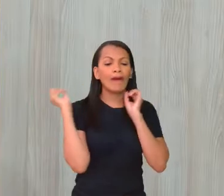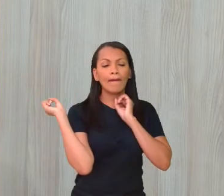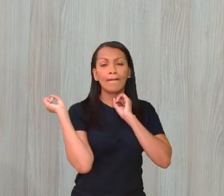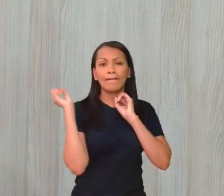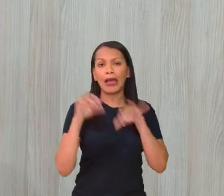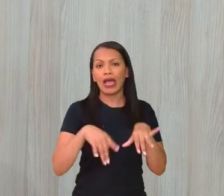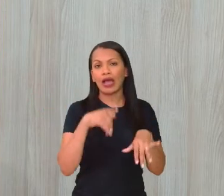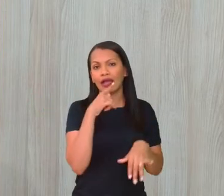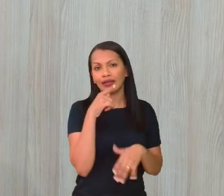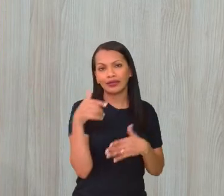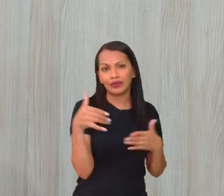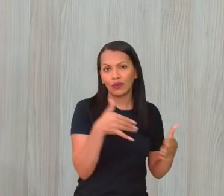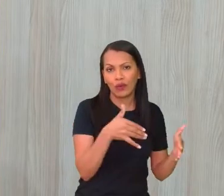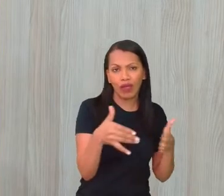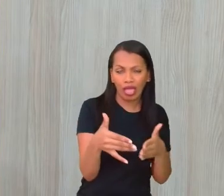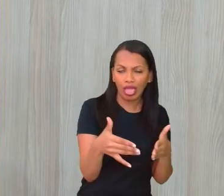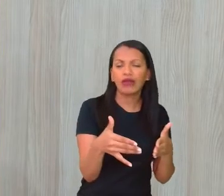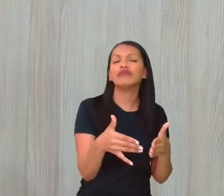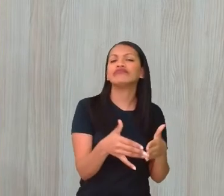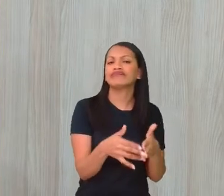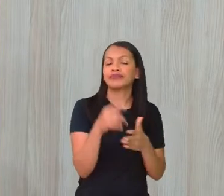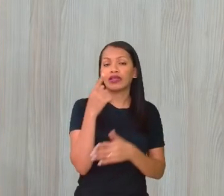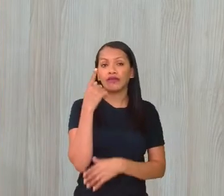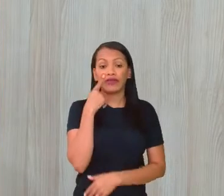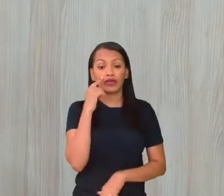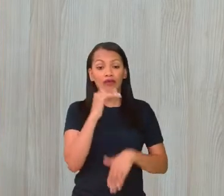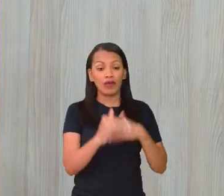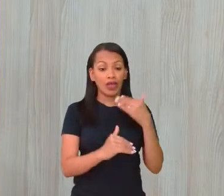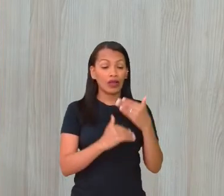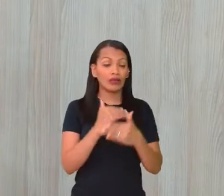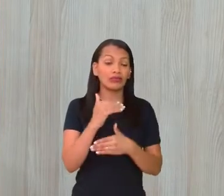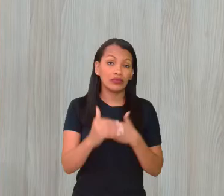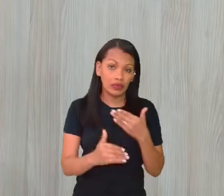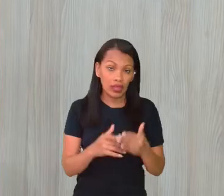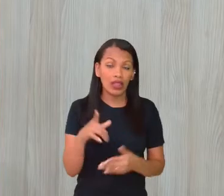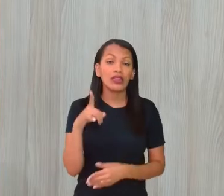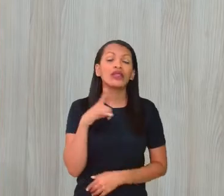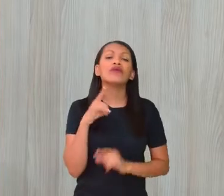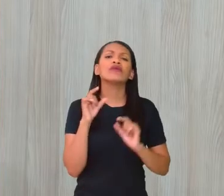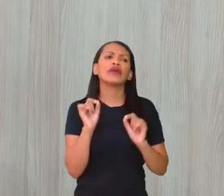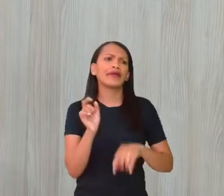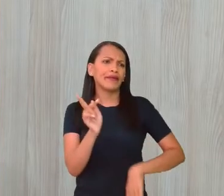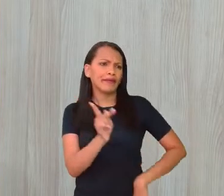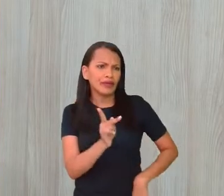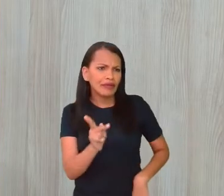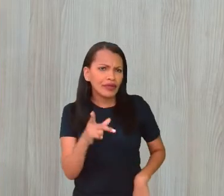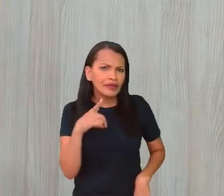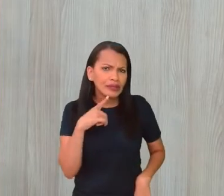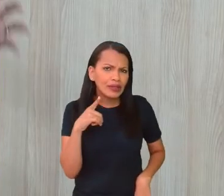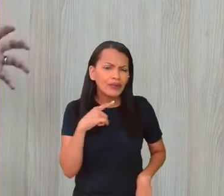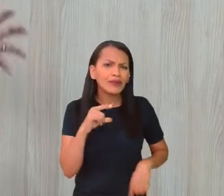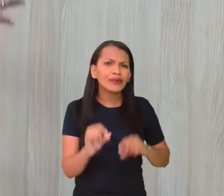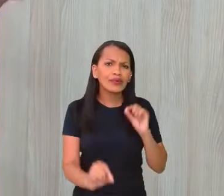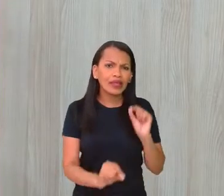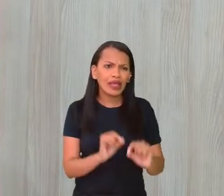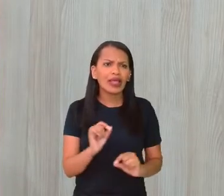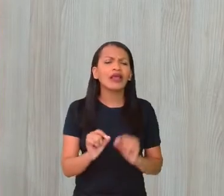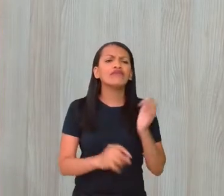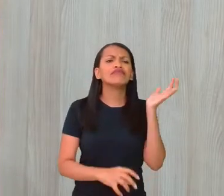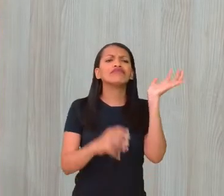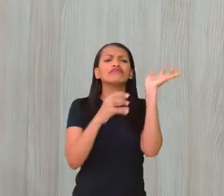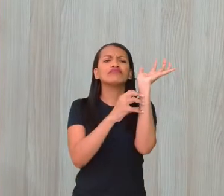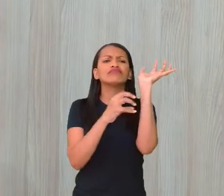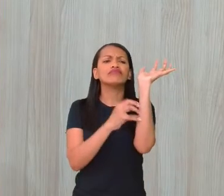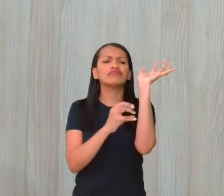coisa atrelada a isso aí. Aí quando a gente vai avançando mais um pouquinho, né, tem a questão que, eita professor, tem a caatinga, né? Que é o nosso